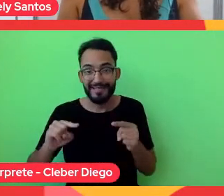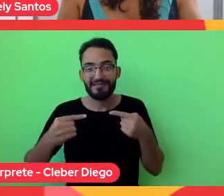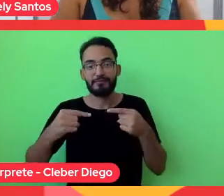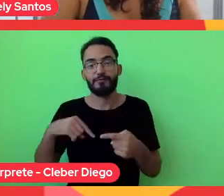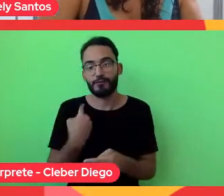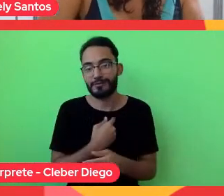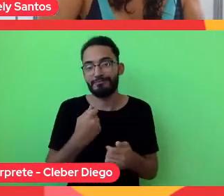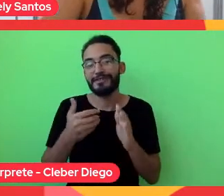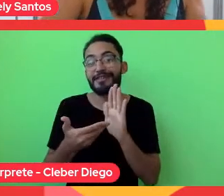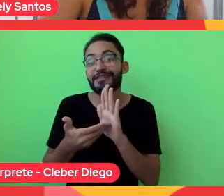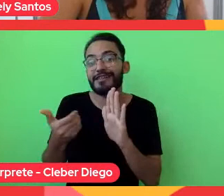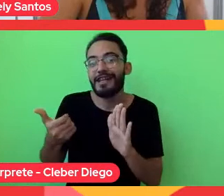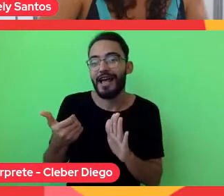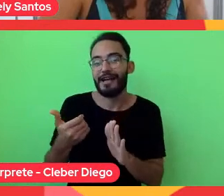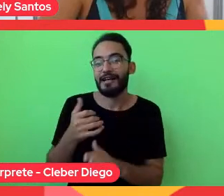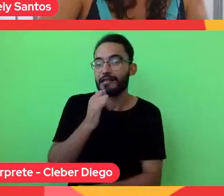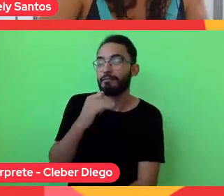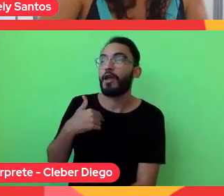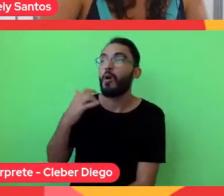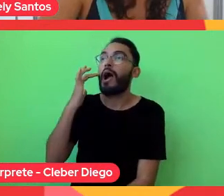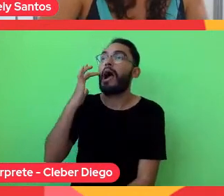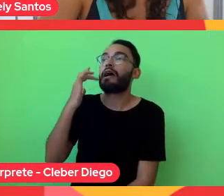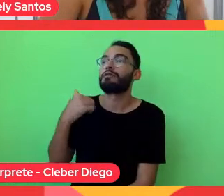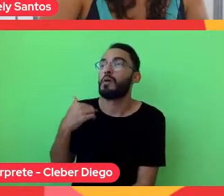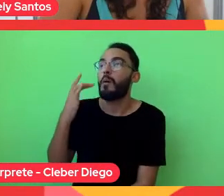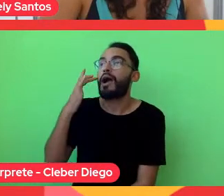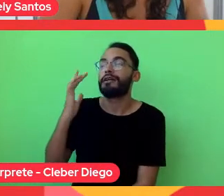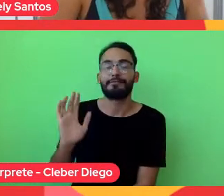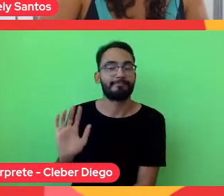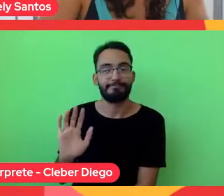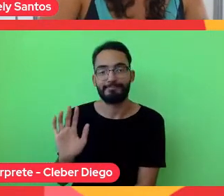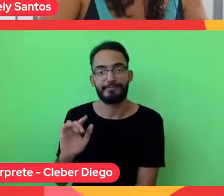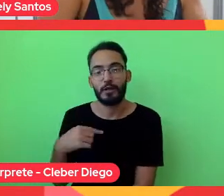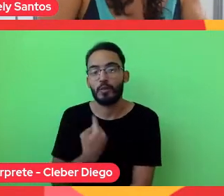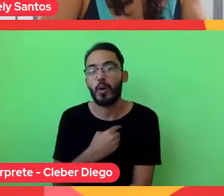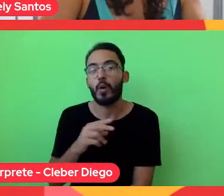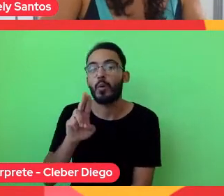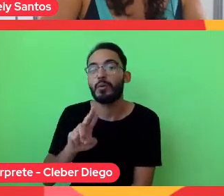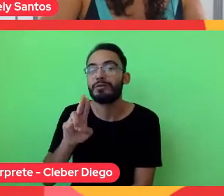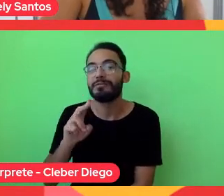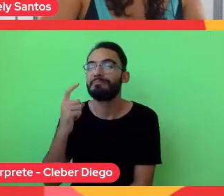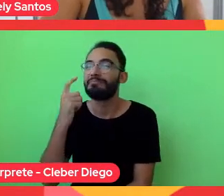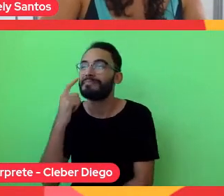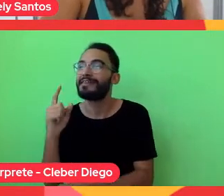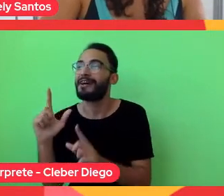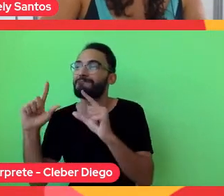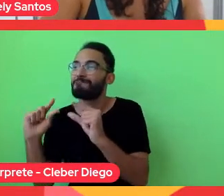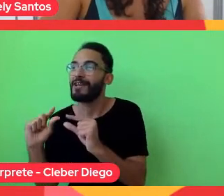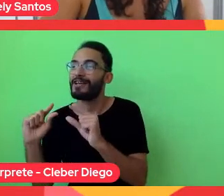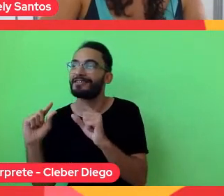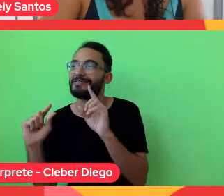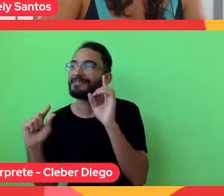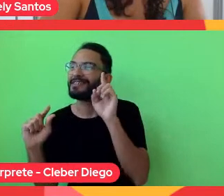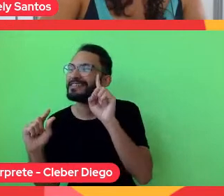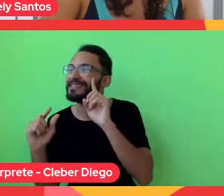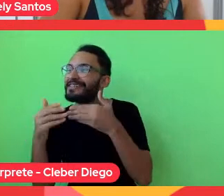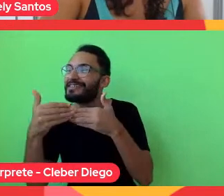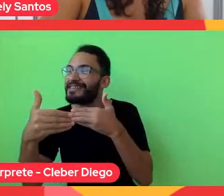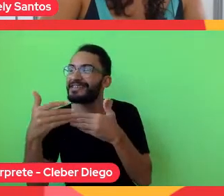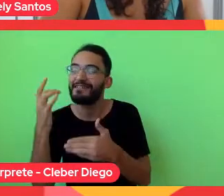do nosso vocabulário, né? Então, o acho, a gente utiliza ele para dar uma minimizada no nosso dia a dia aqui, né? Então,